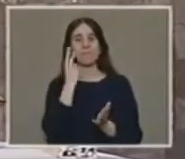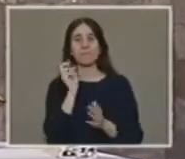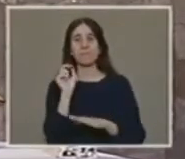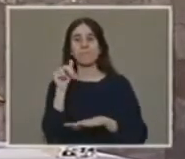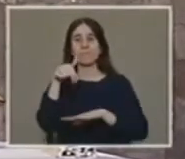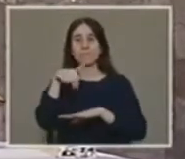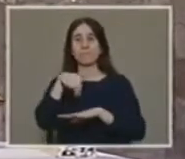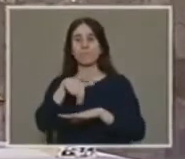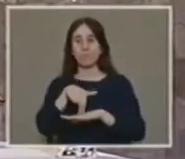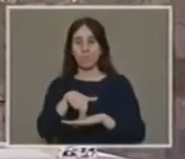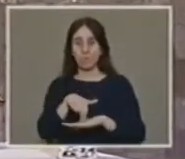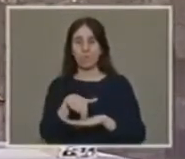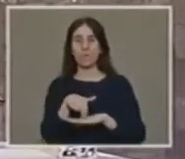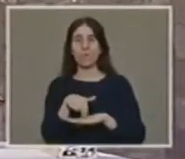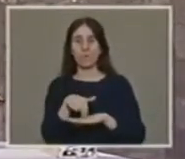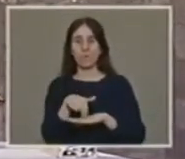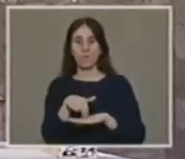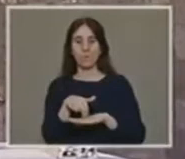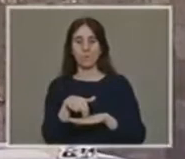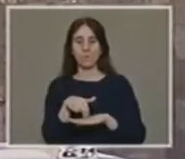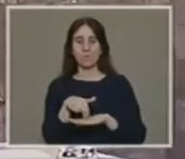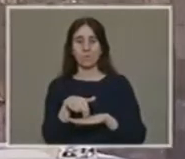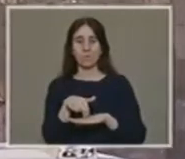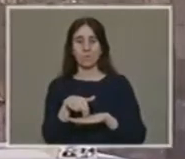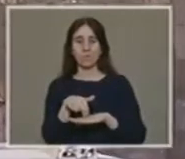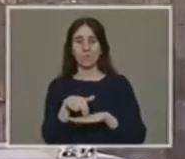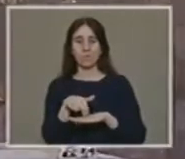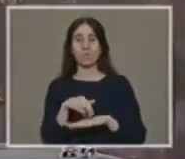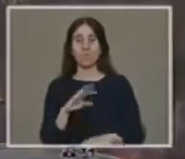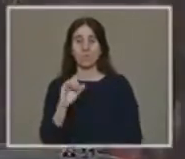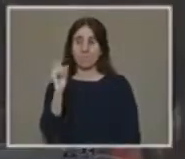proclamamos a vossa ressurreição.